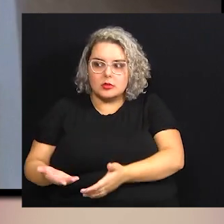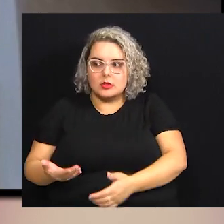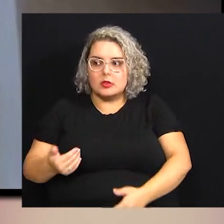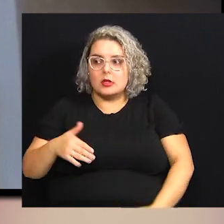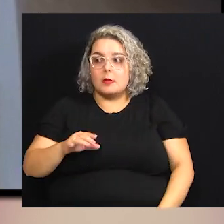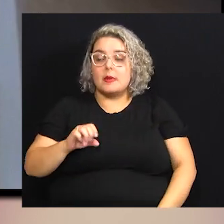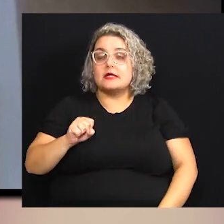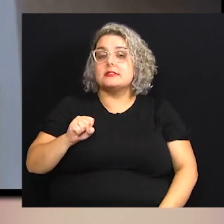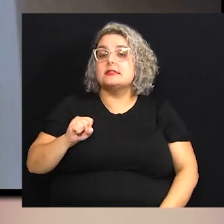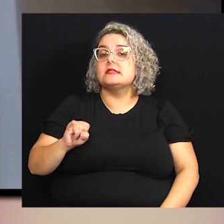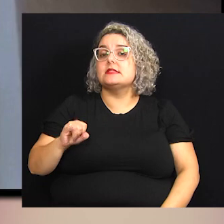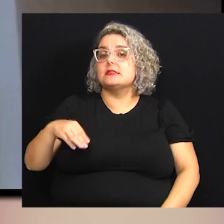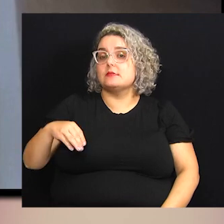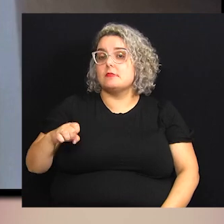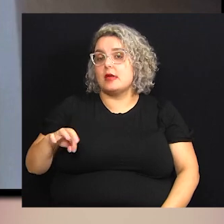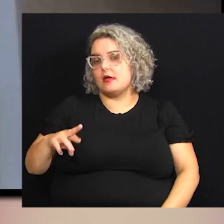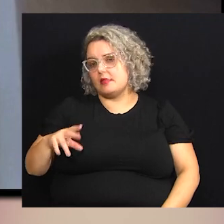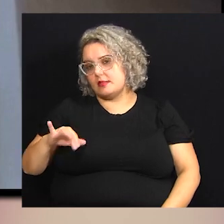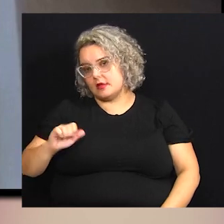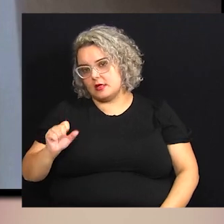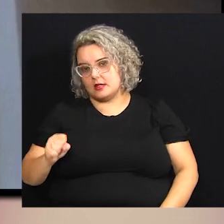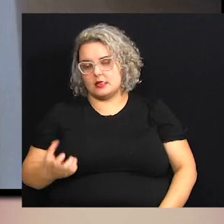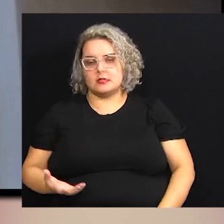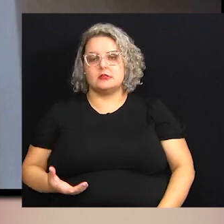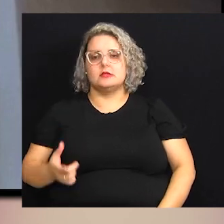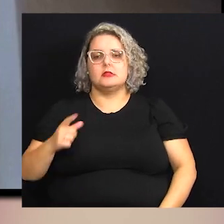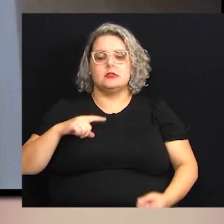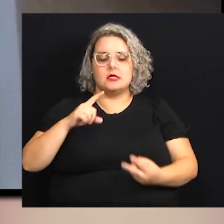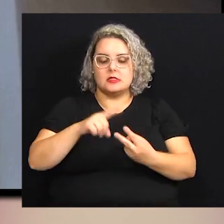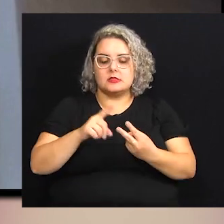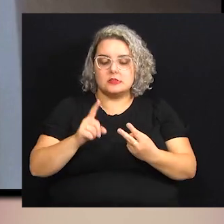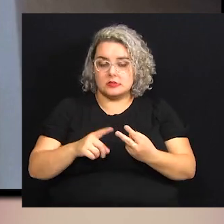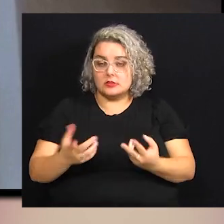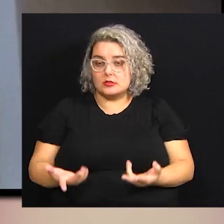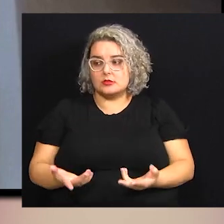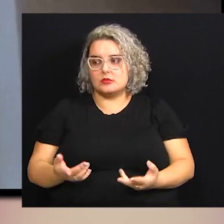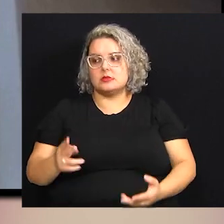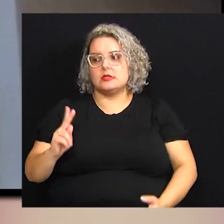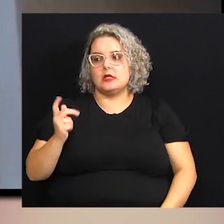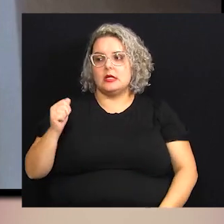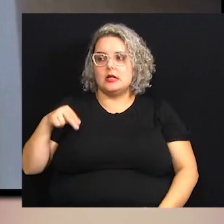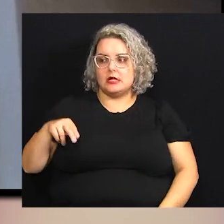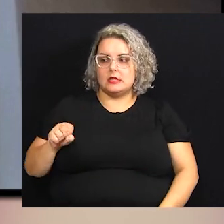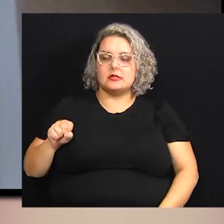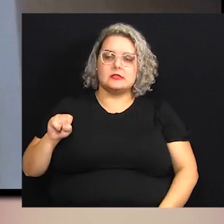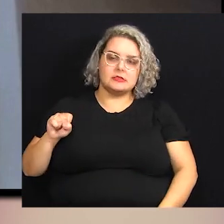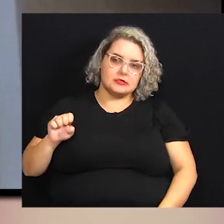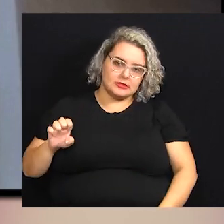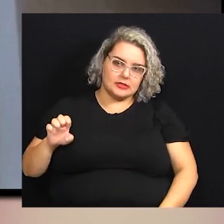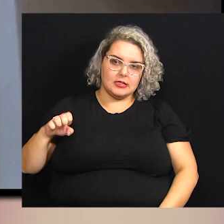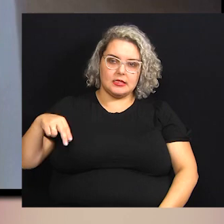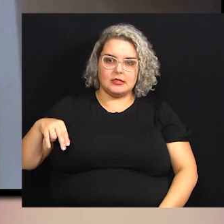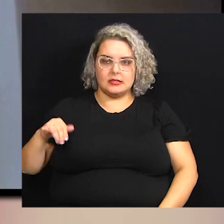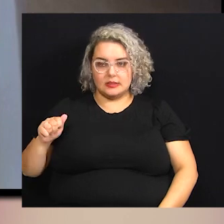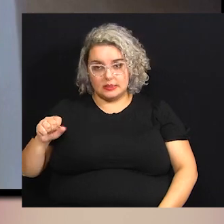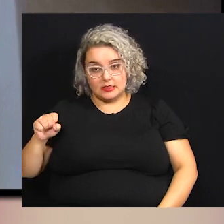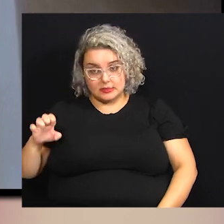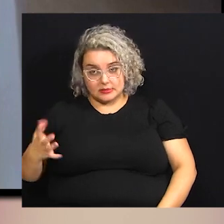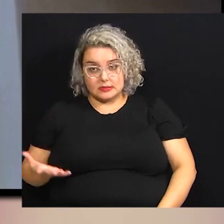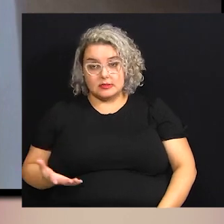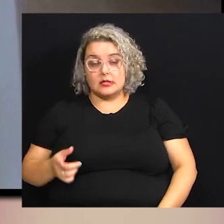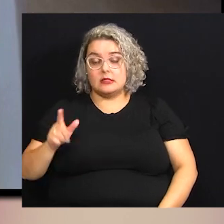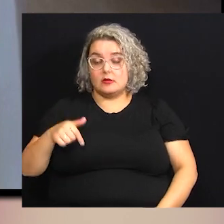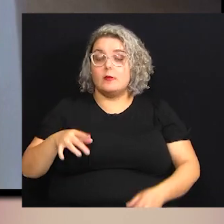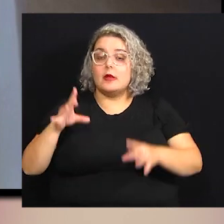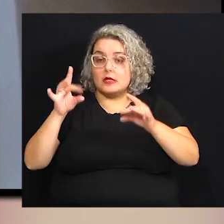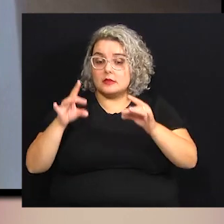e elas são mais simétricas, né? Então, existem esses dois polos da hanseníase que a gente chama. E aí isso é